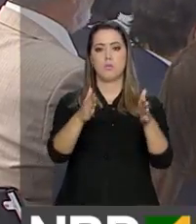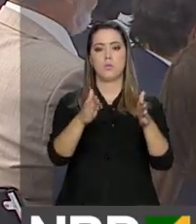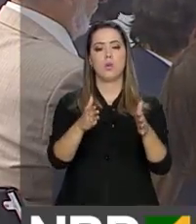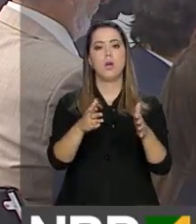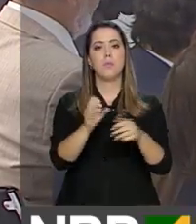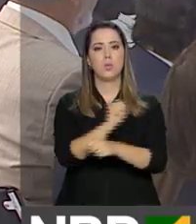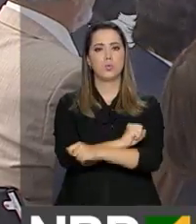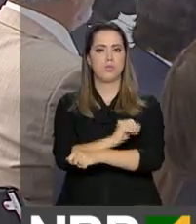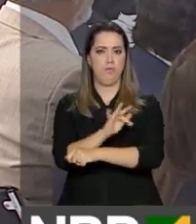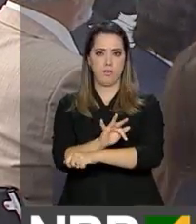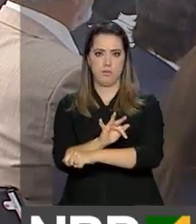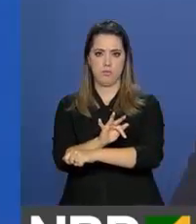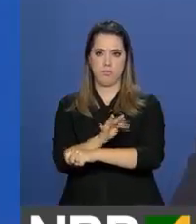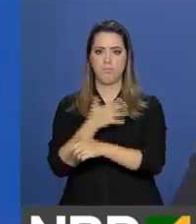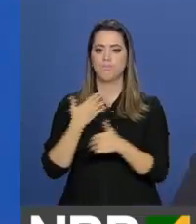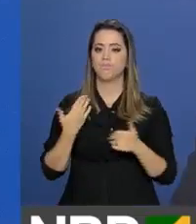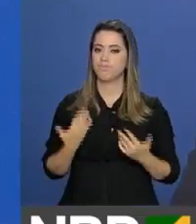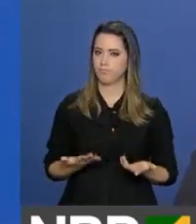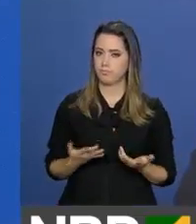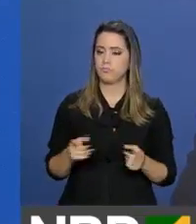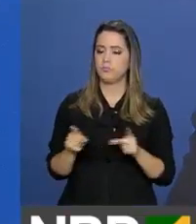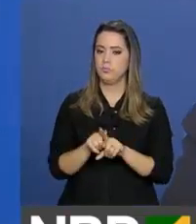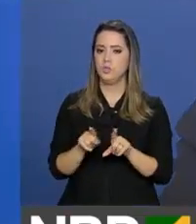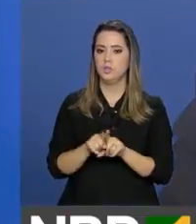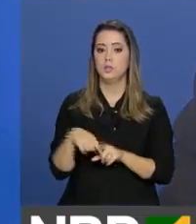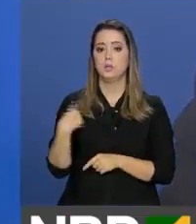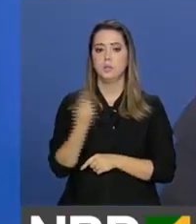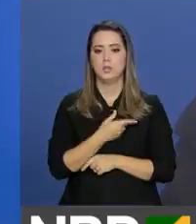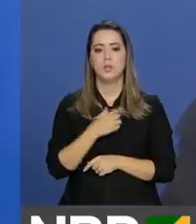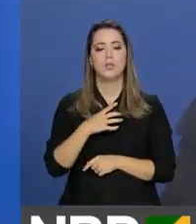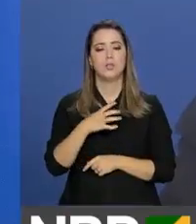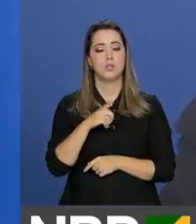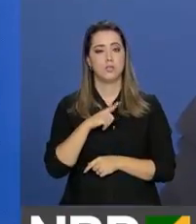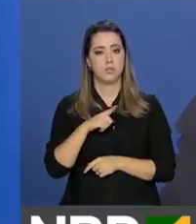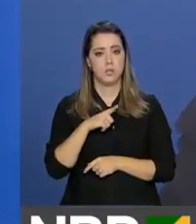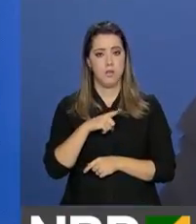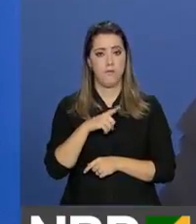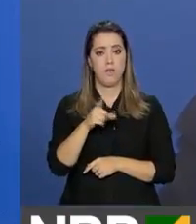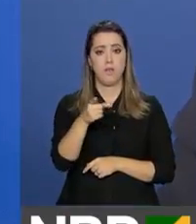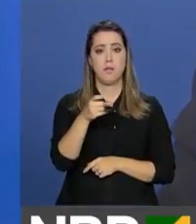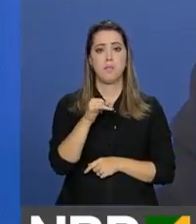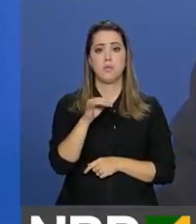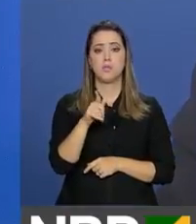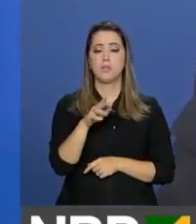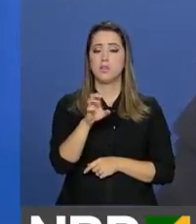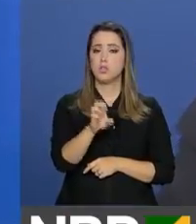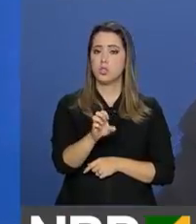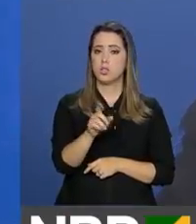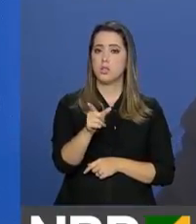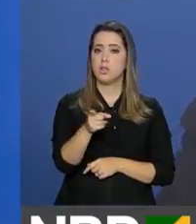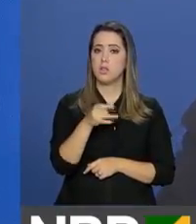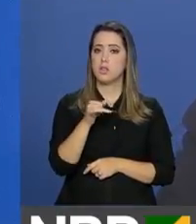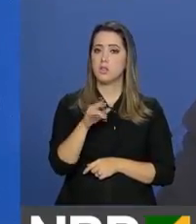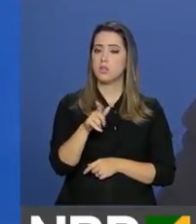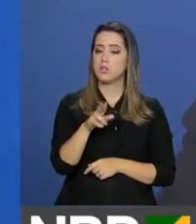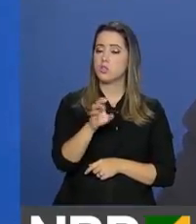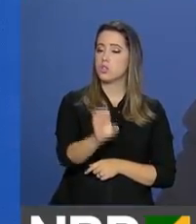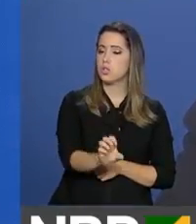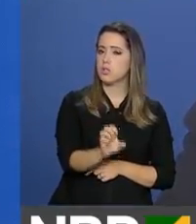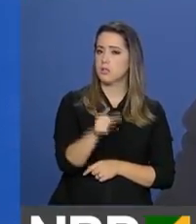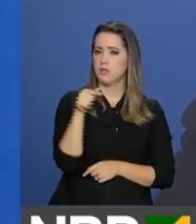muito recentemente nós estivemos também em Xique-Xique, na Bahia, Irecê, e lá inaugurando, não é, João